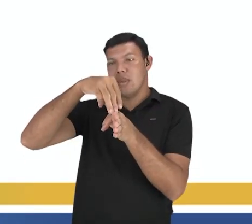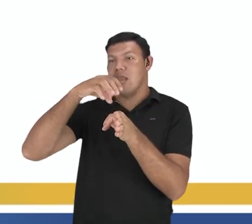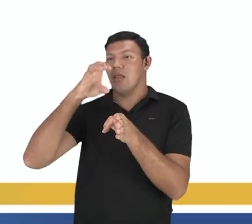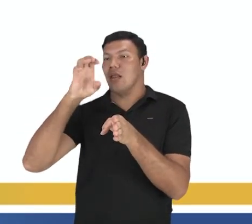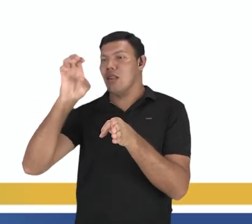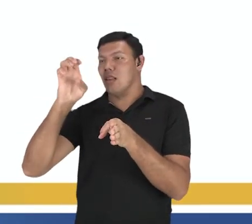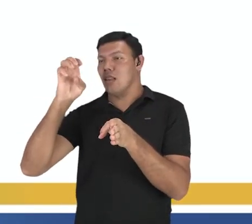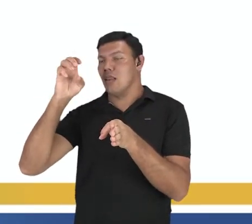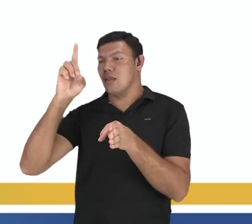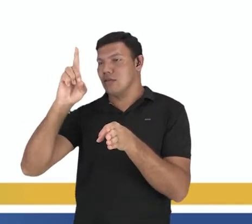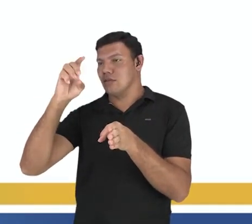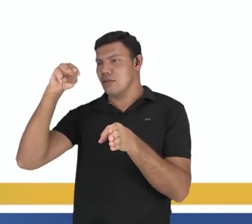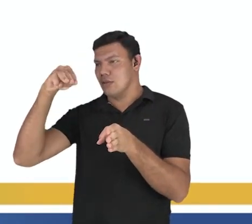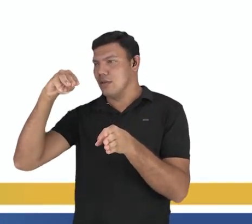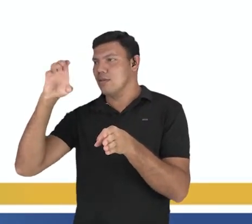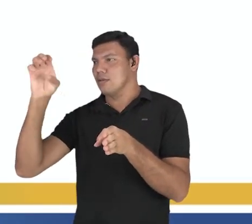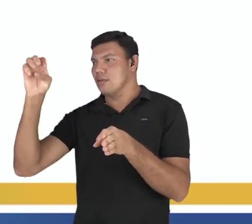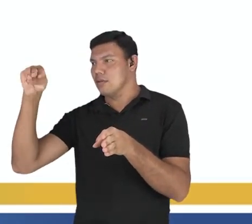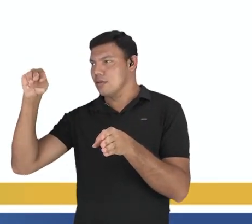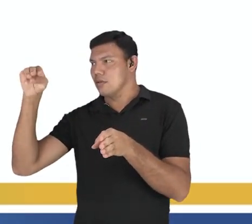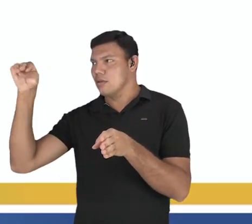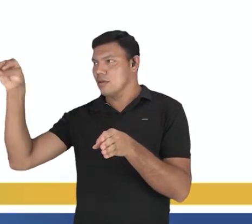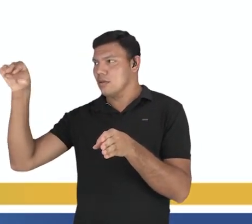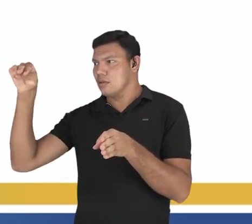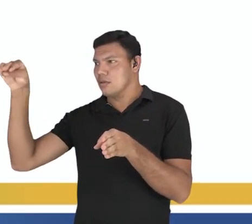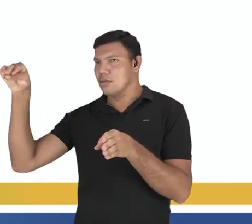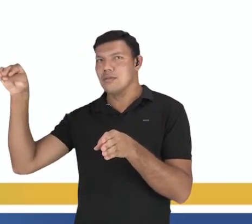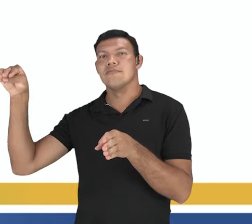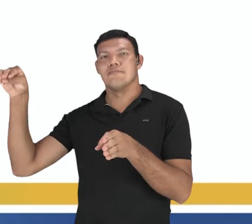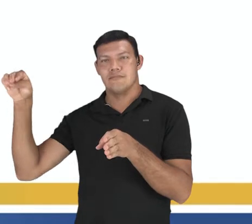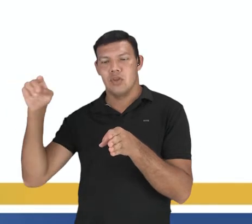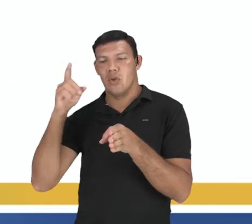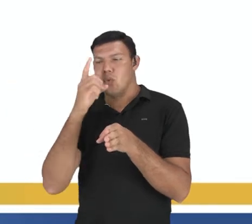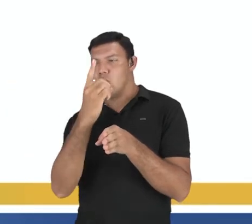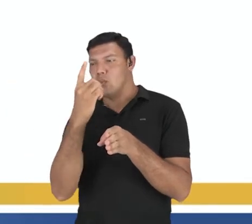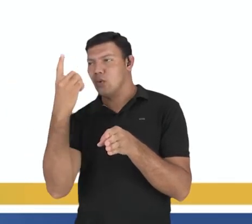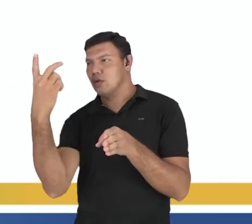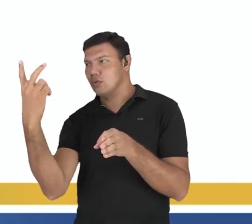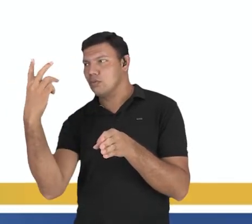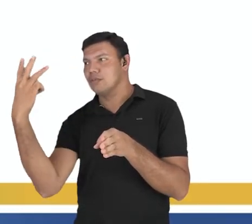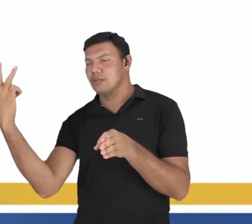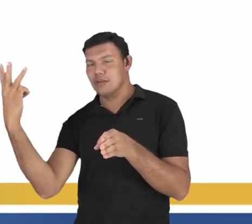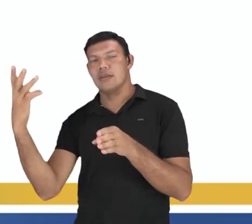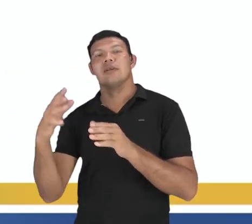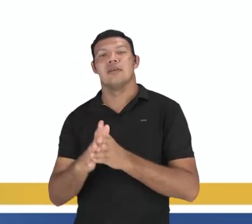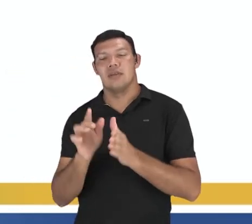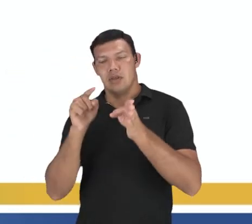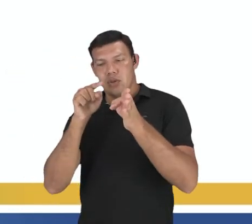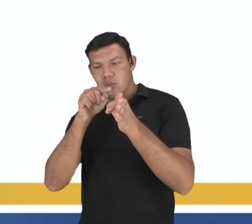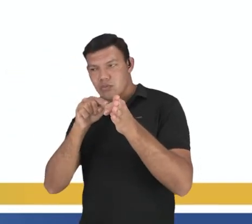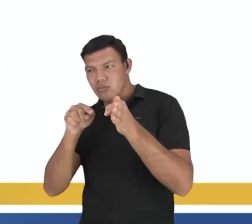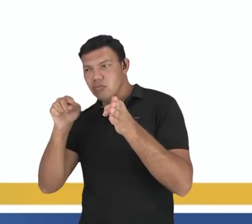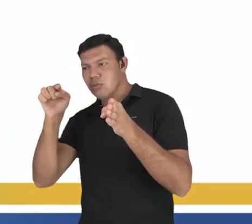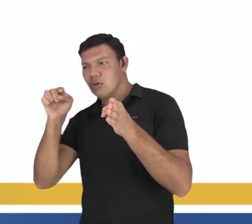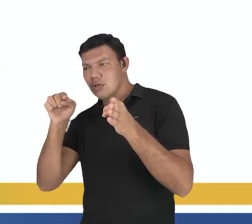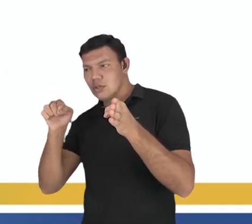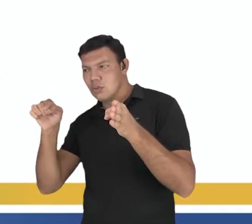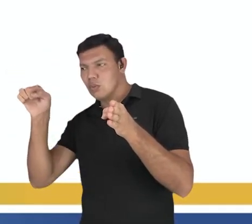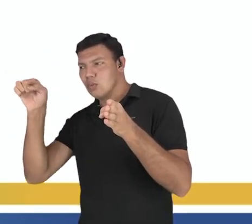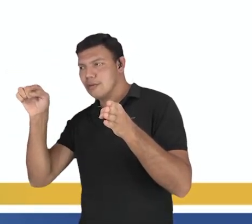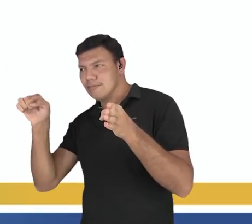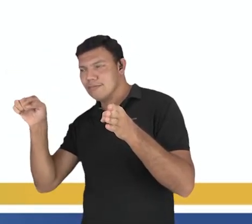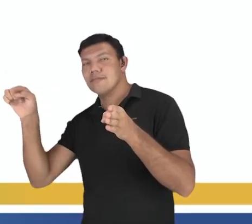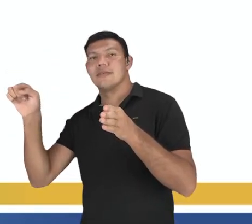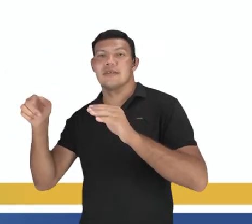casinhas para direito então a minha, iria fazer isso ela iria andar três casa gente pra direita mas nesse caso aqui foi para o sem Então